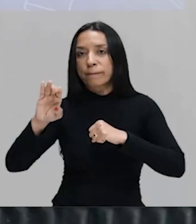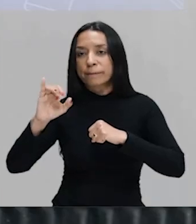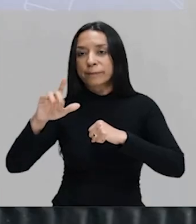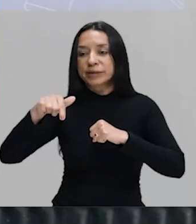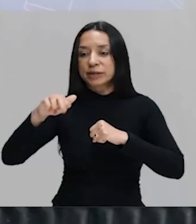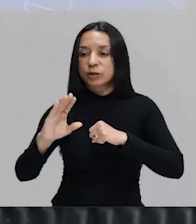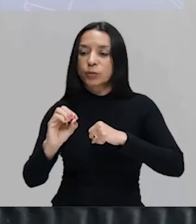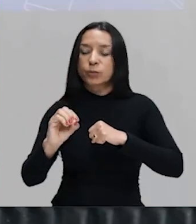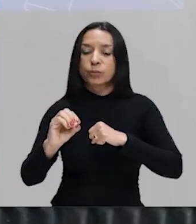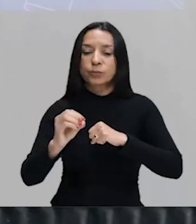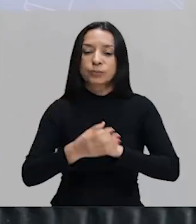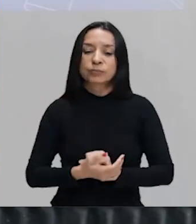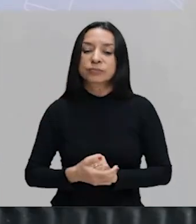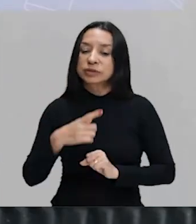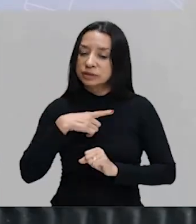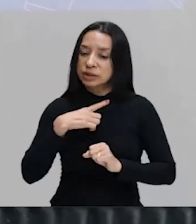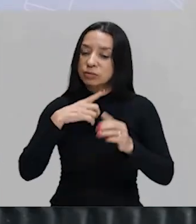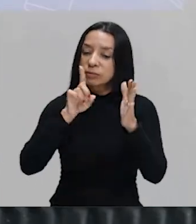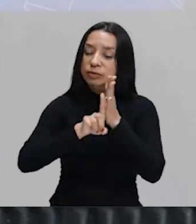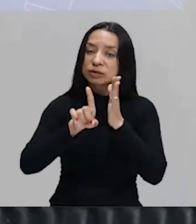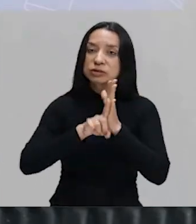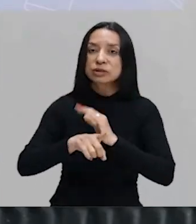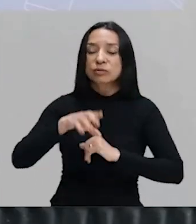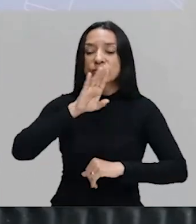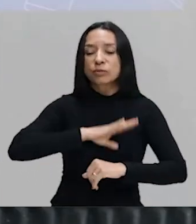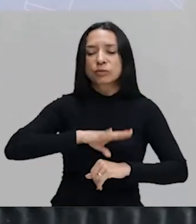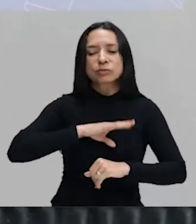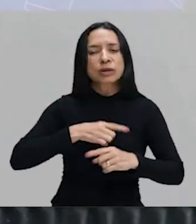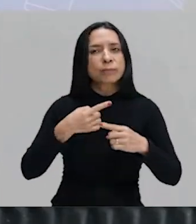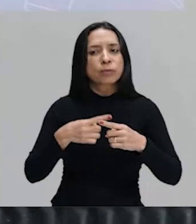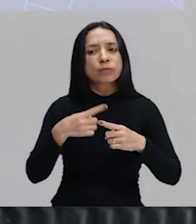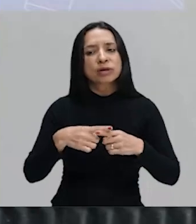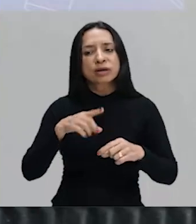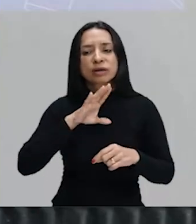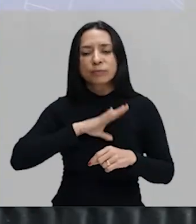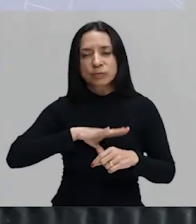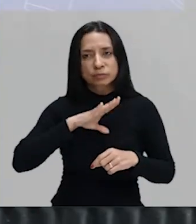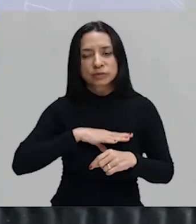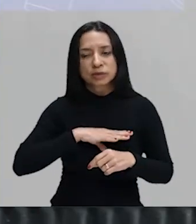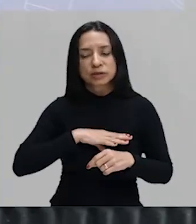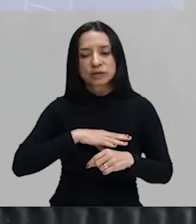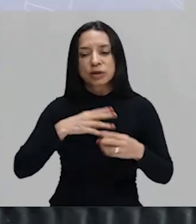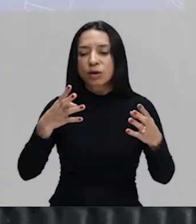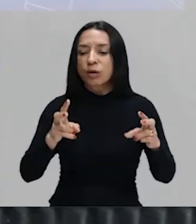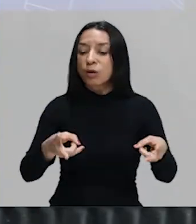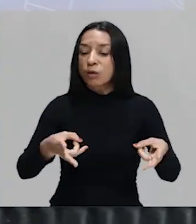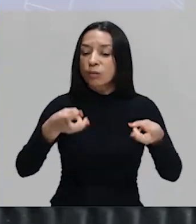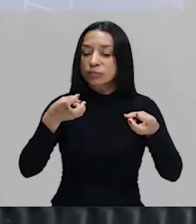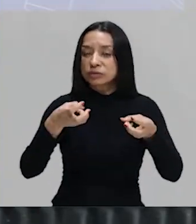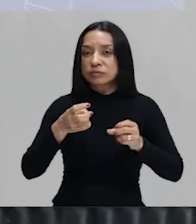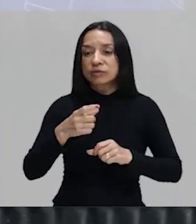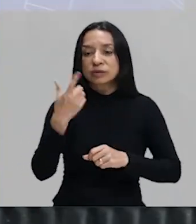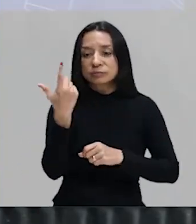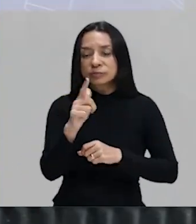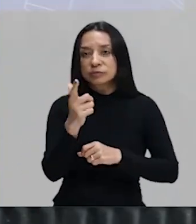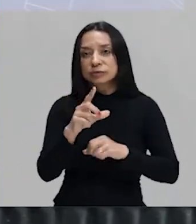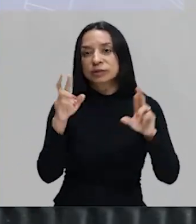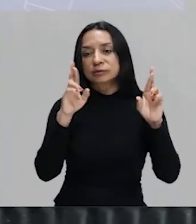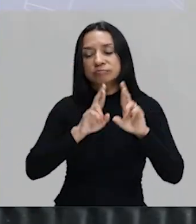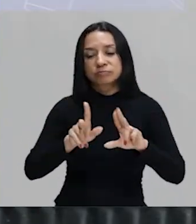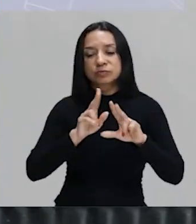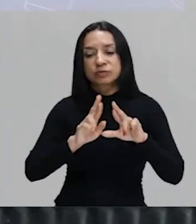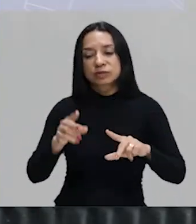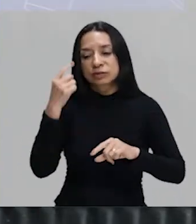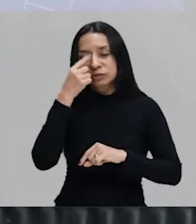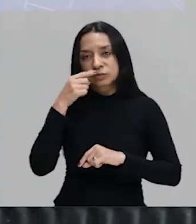questão em português para vocês. Por que eu trouxe em português? Para vocês observarem que não tem muita diferença do espanhol. Então, nós vamos